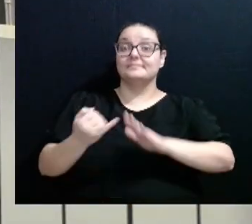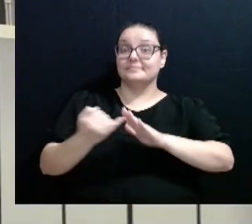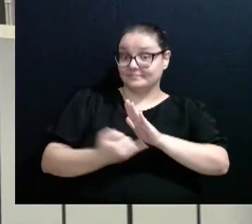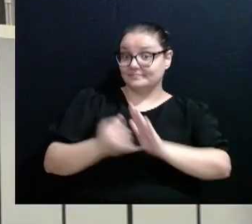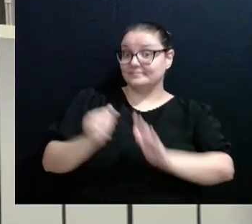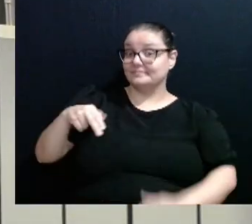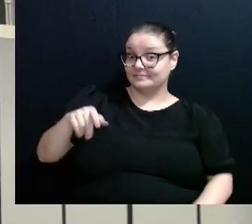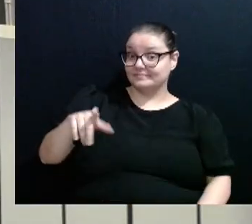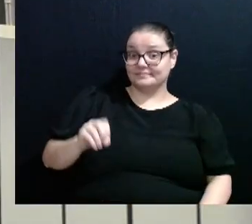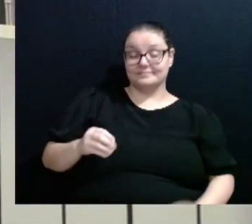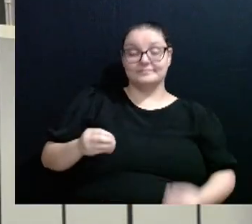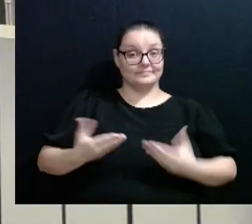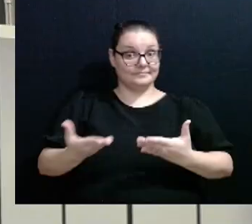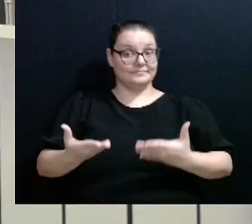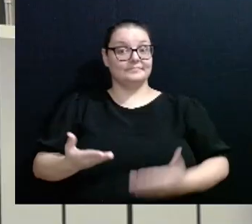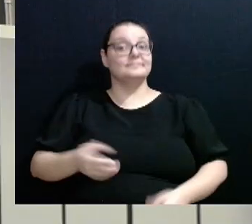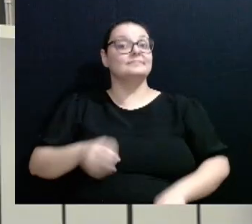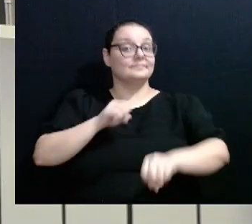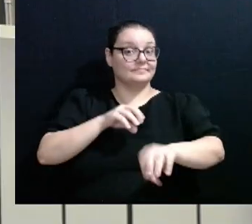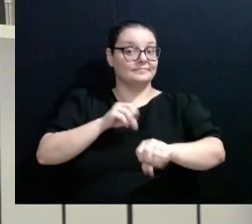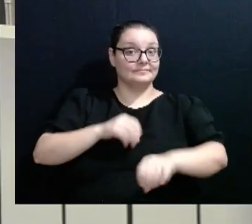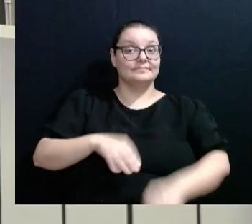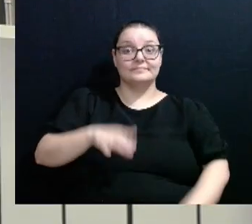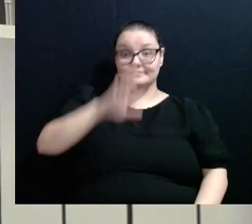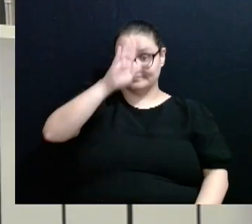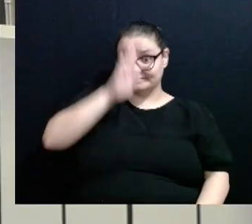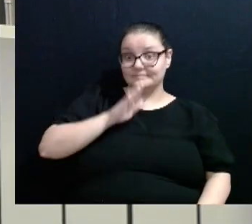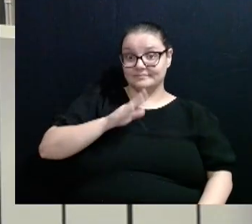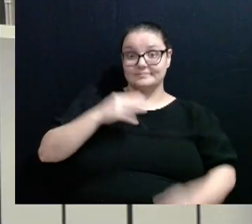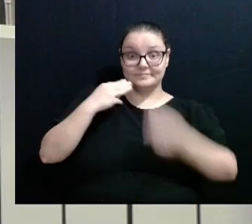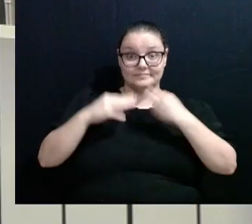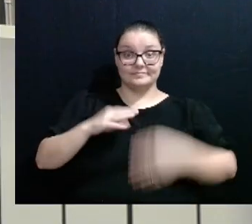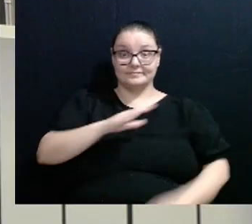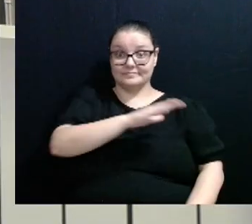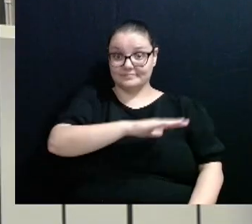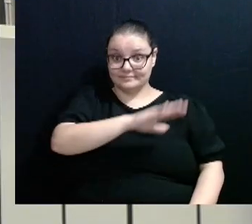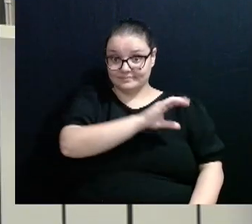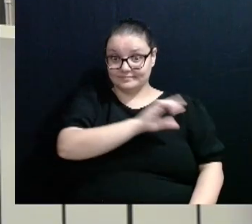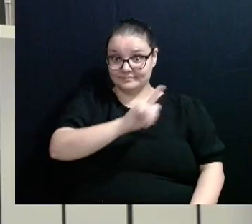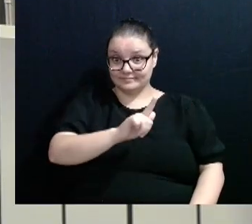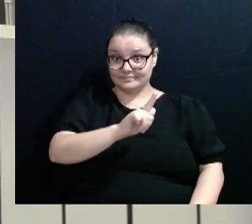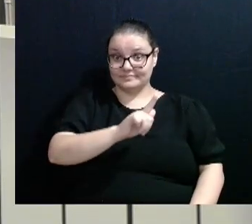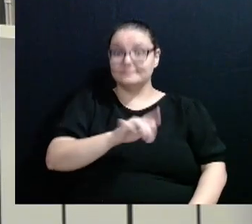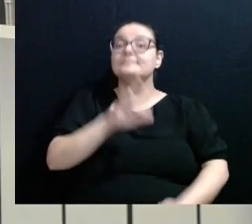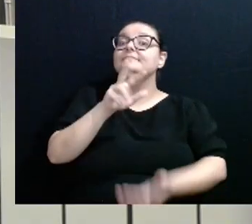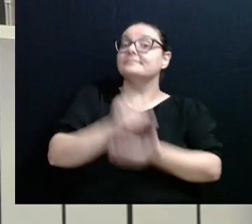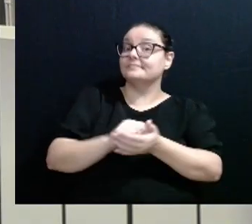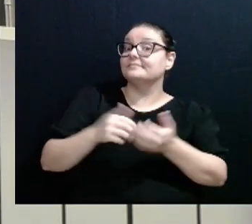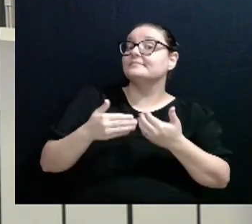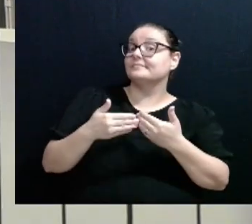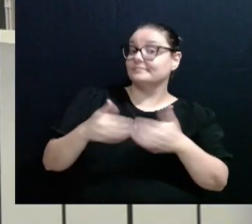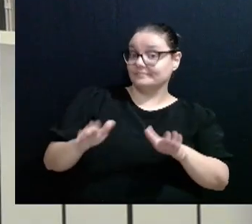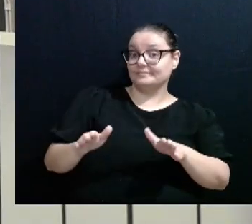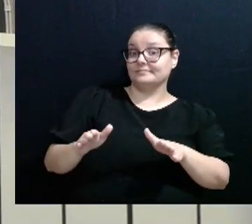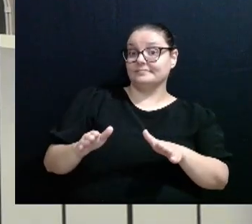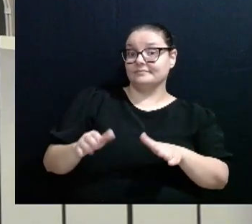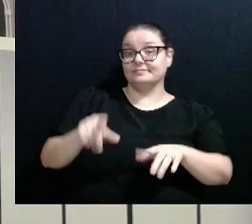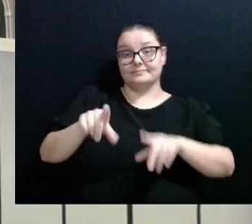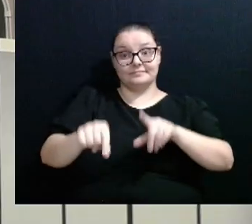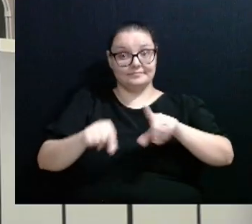oferece aulas gratuitas de música lá no distrito do Campo Grande, está com inscrições abertas para uma seleção